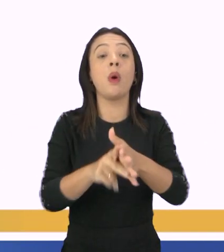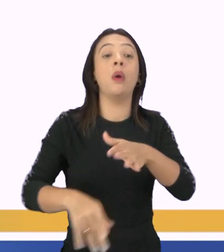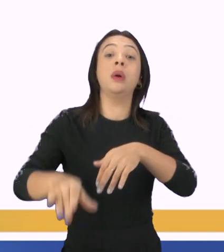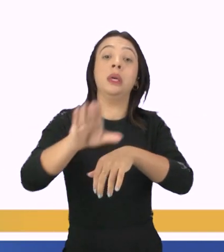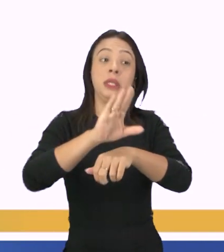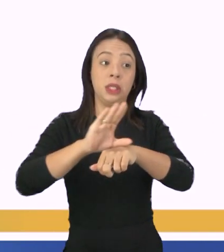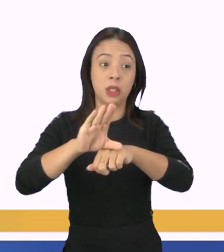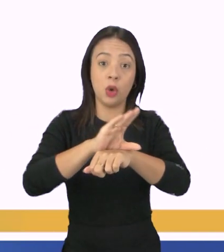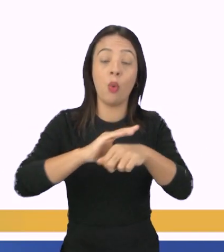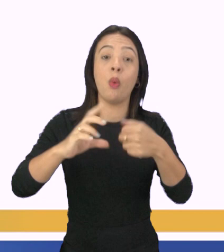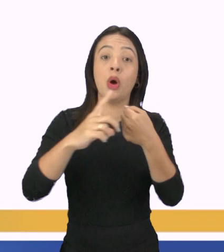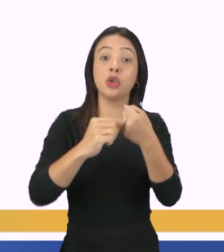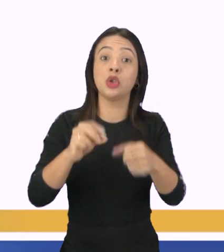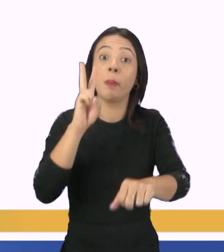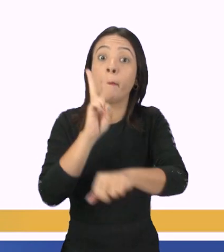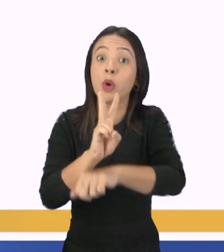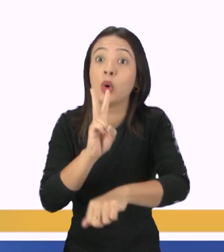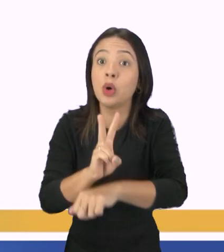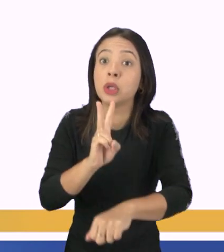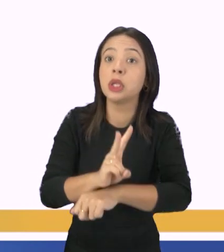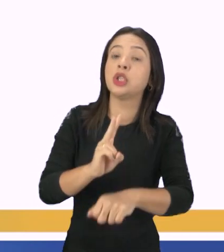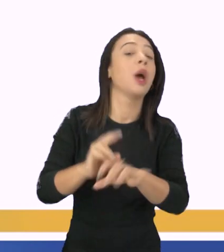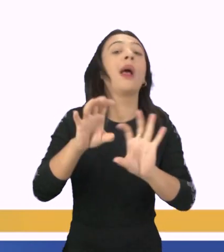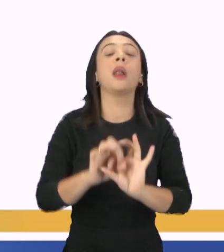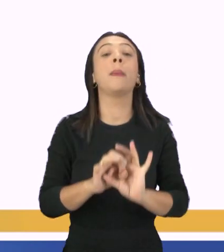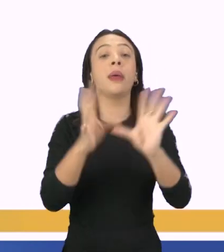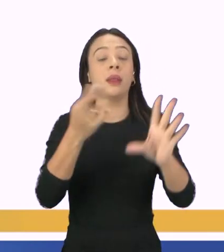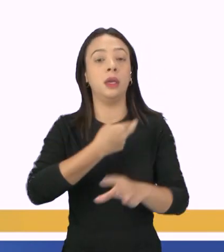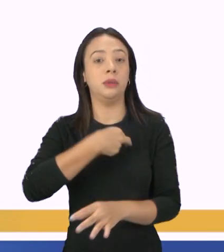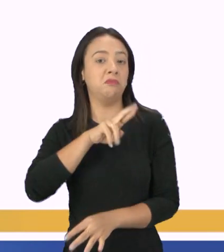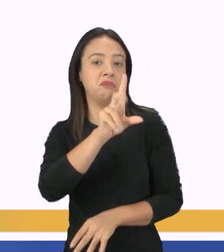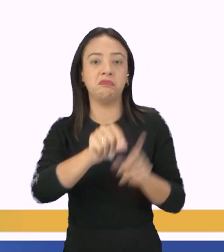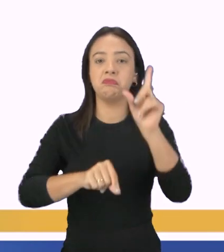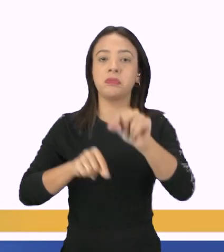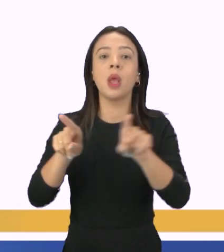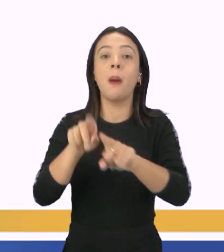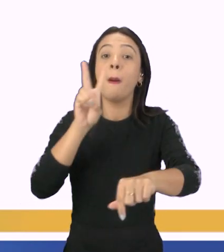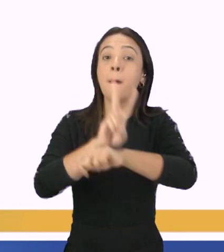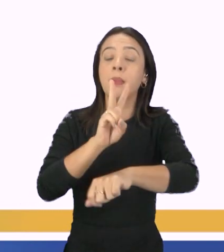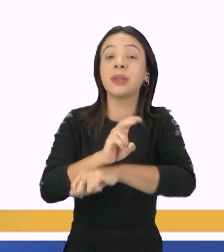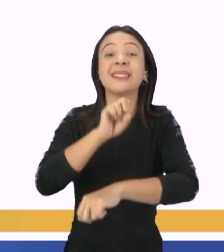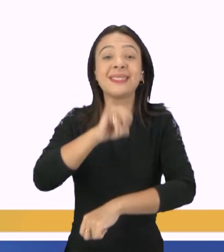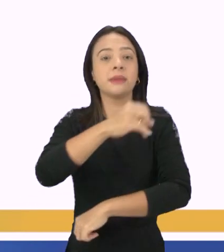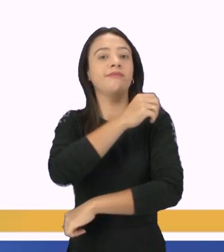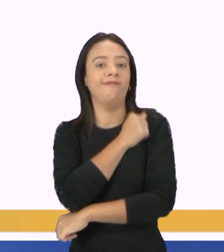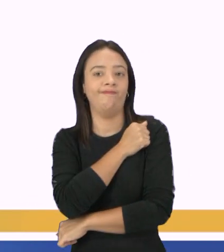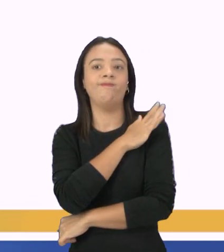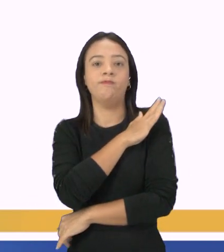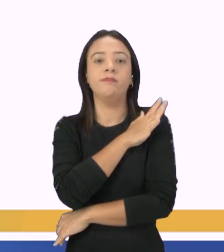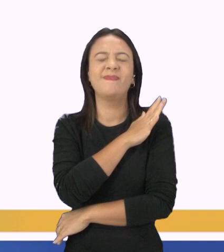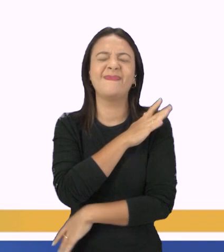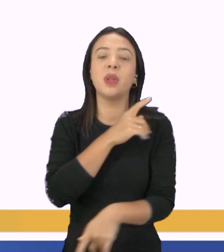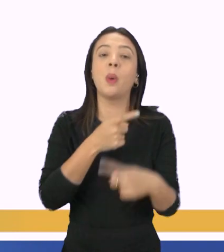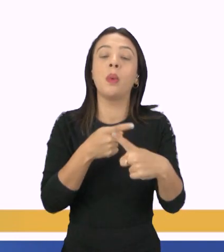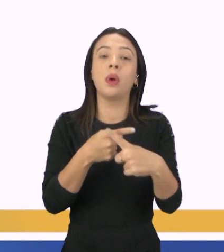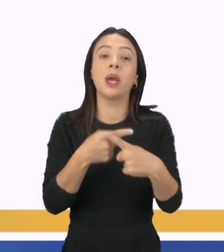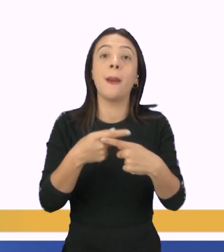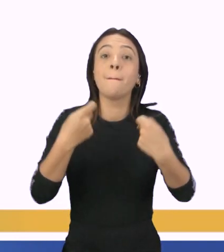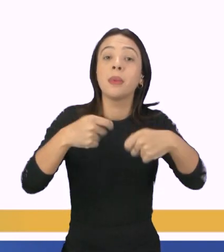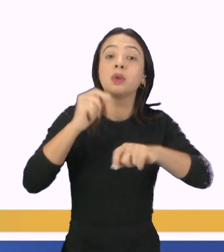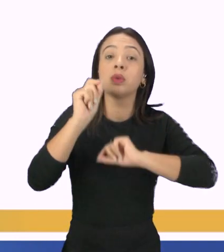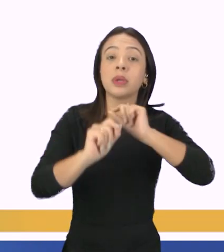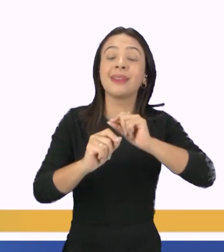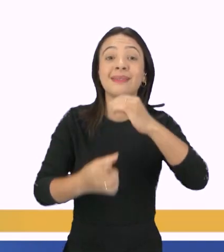um artigo resguardando a liberdade de culto e proteção contra a discriminação, porque tais garantias não